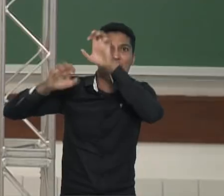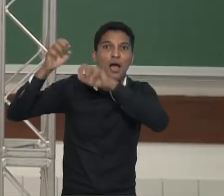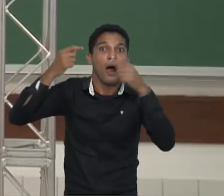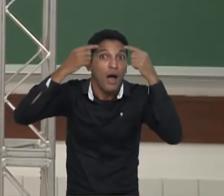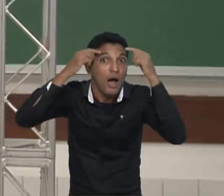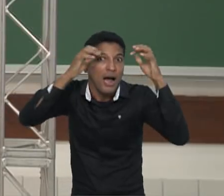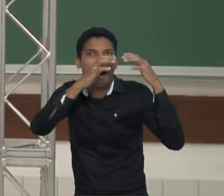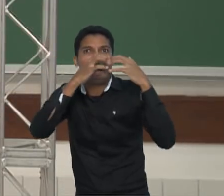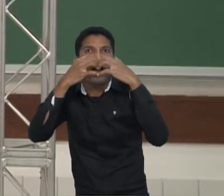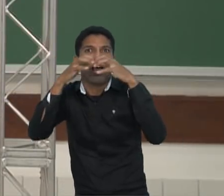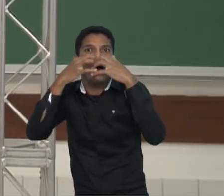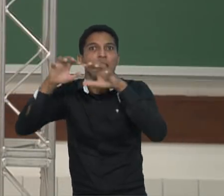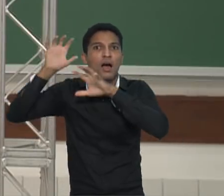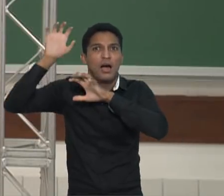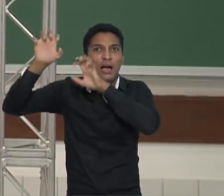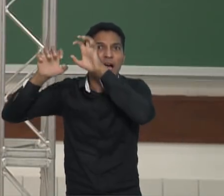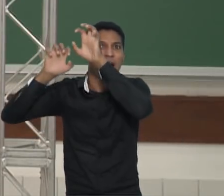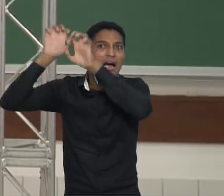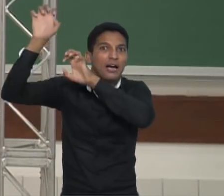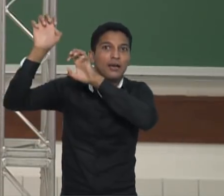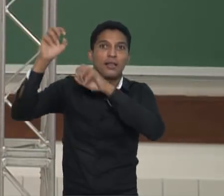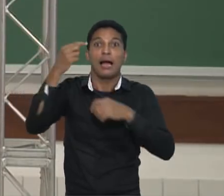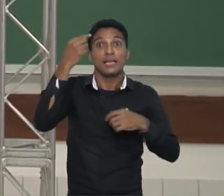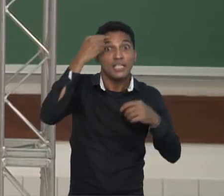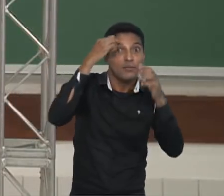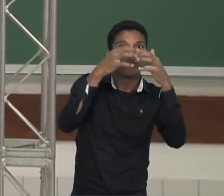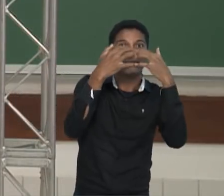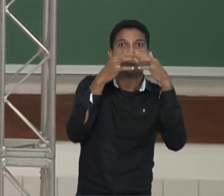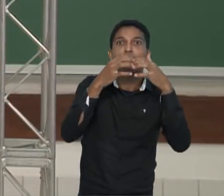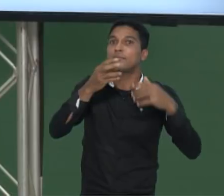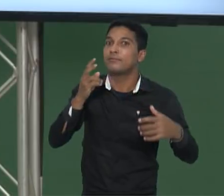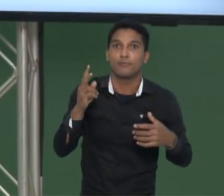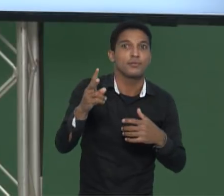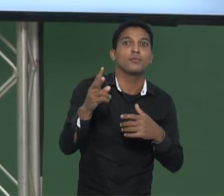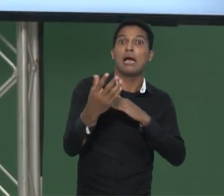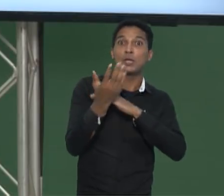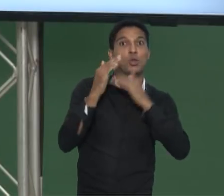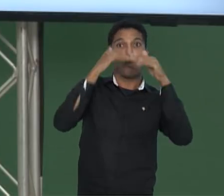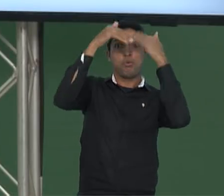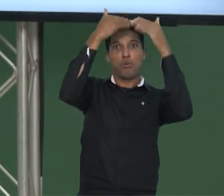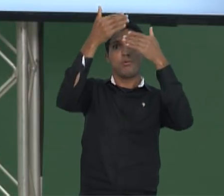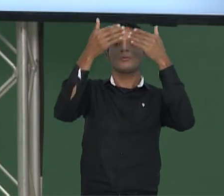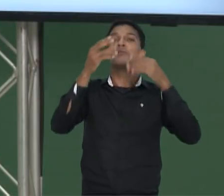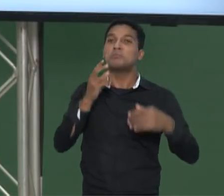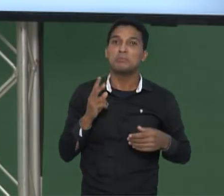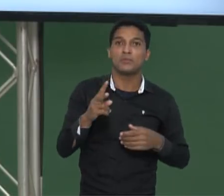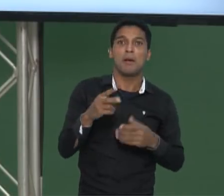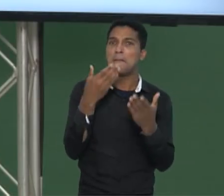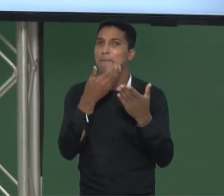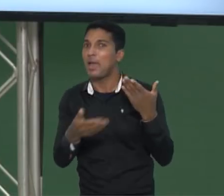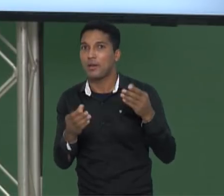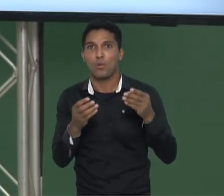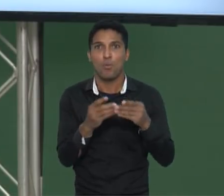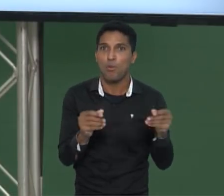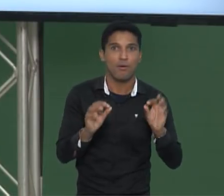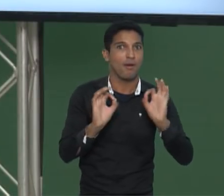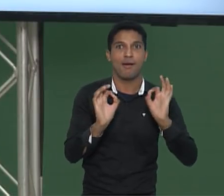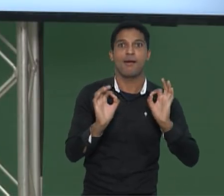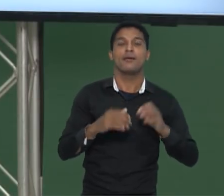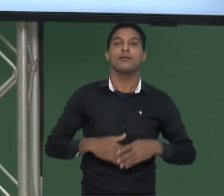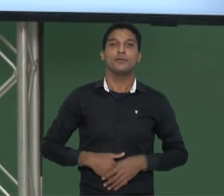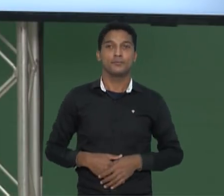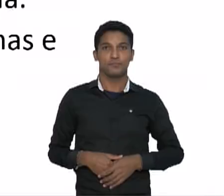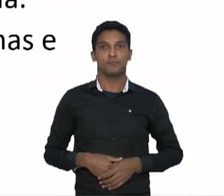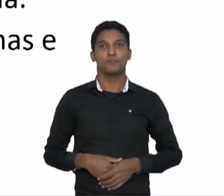me acompanhar sempre. Então, quais são os benefícios que eu posso ter com a escalada?